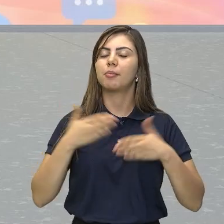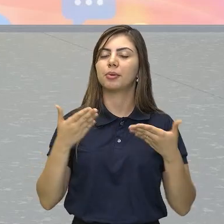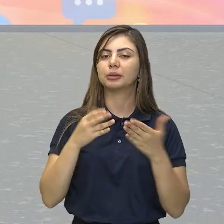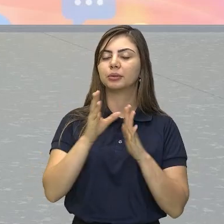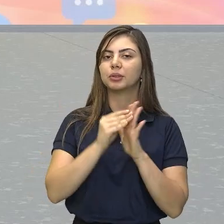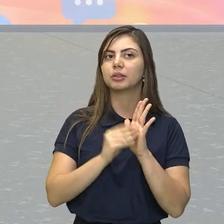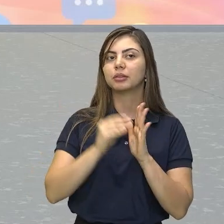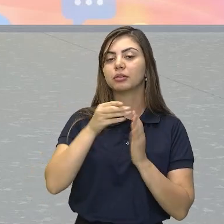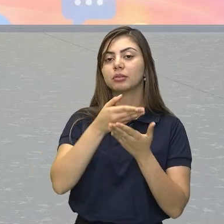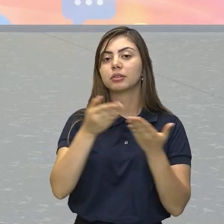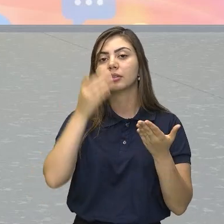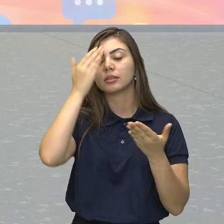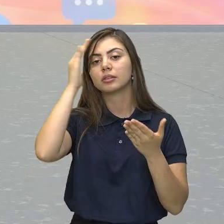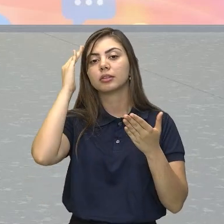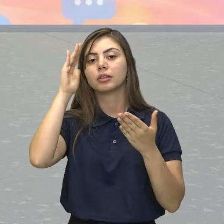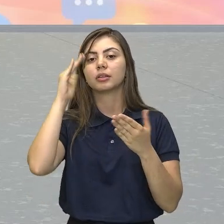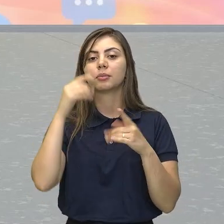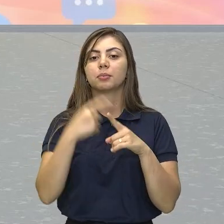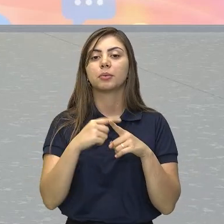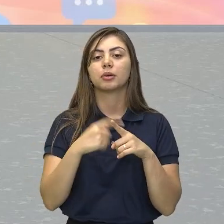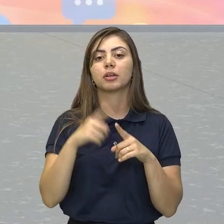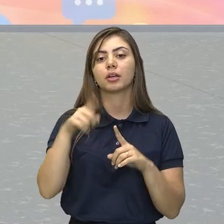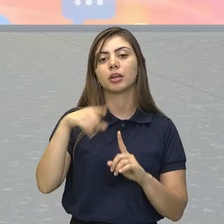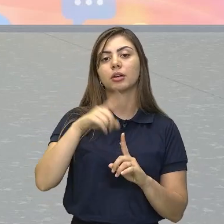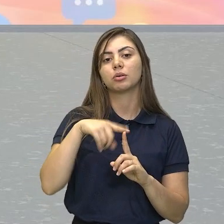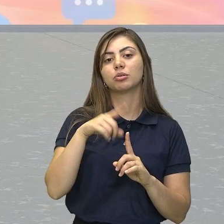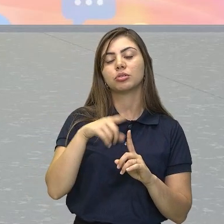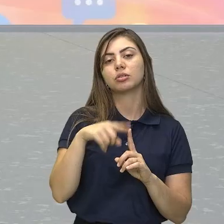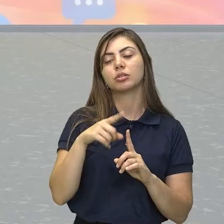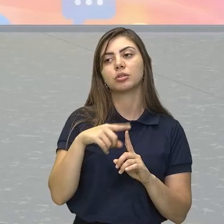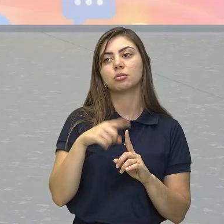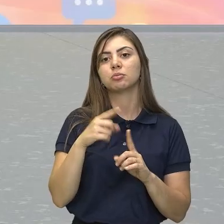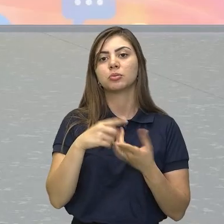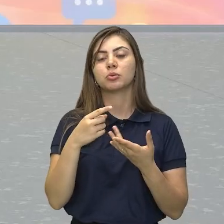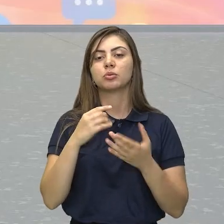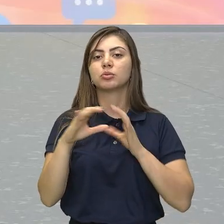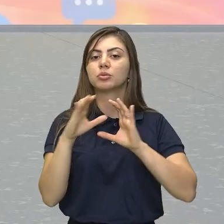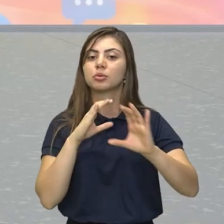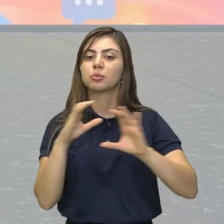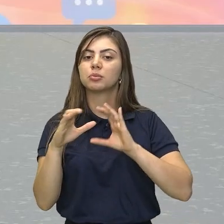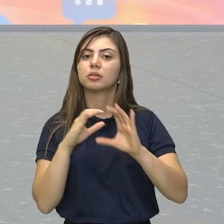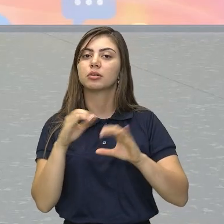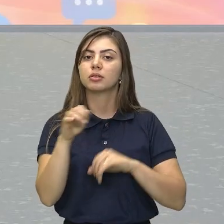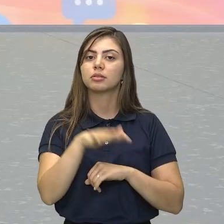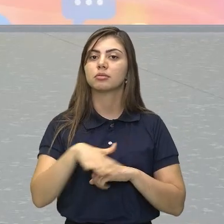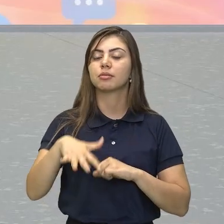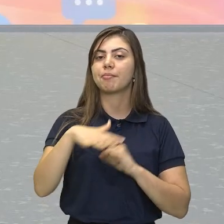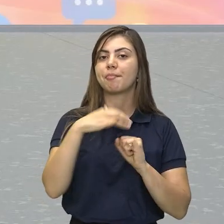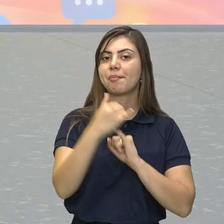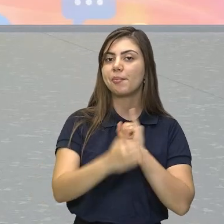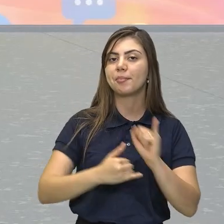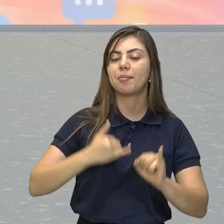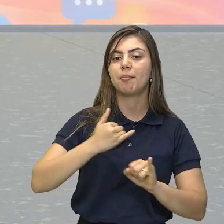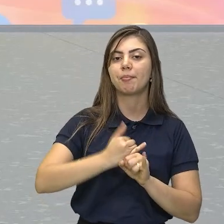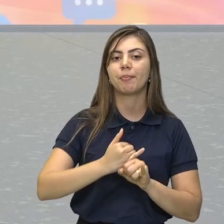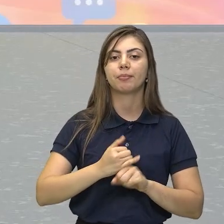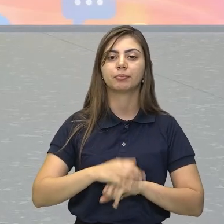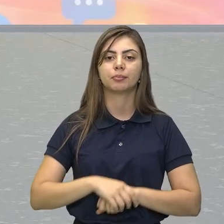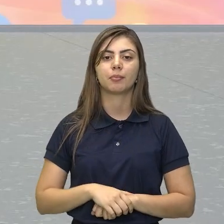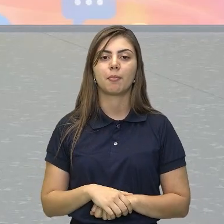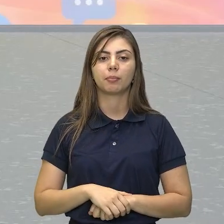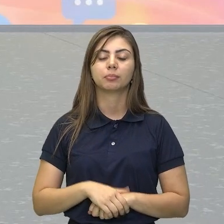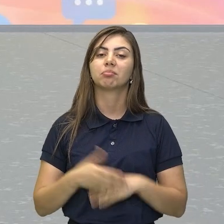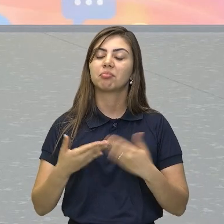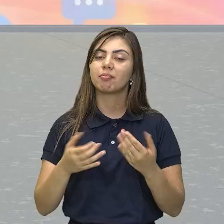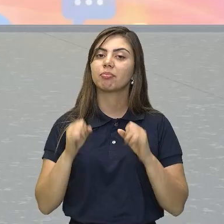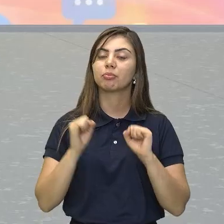é simplesmente o jeito que nós escolhemos nos comunicar nos ambientes digitais. Então, também temos essa combinação de